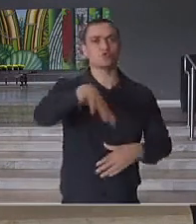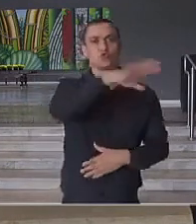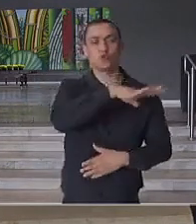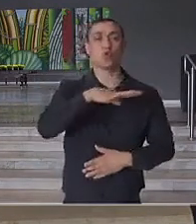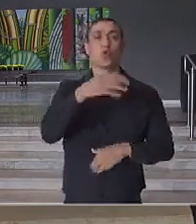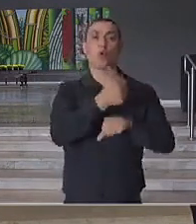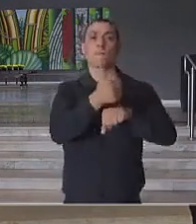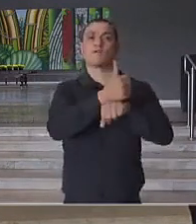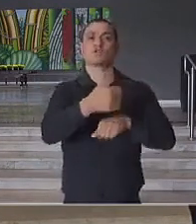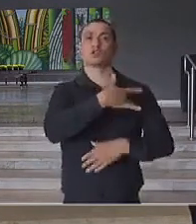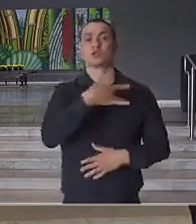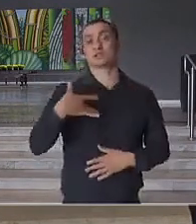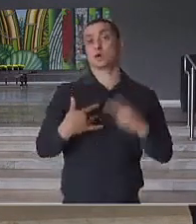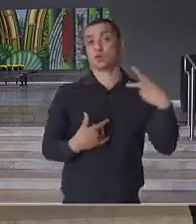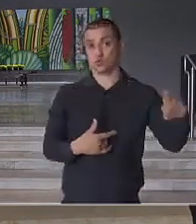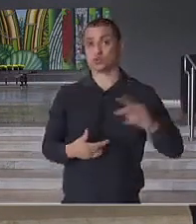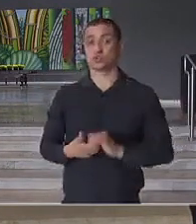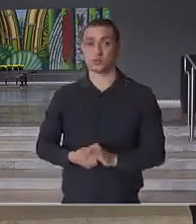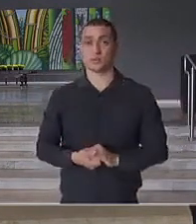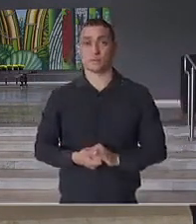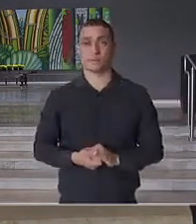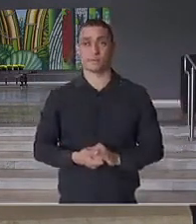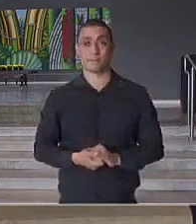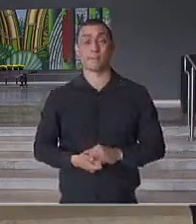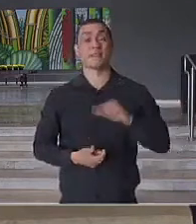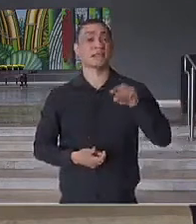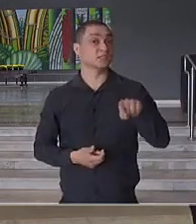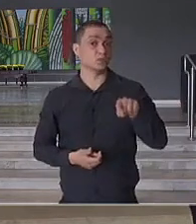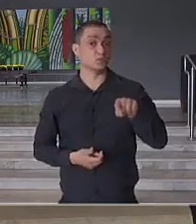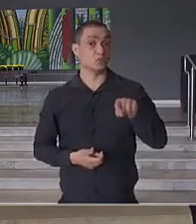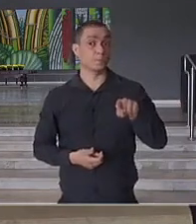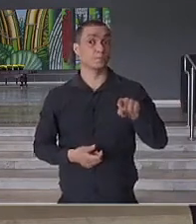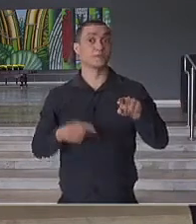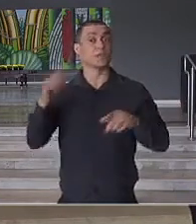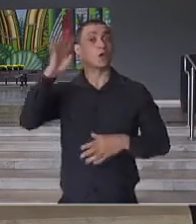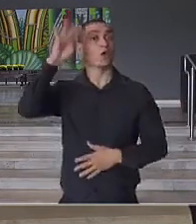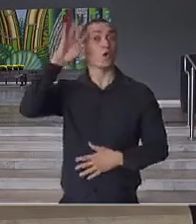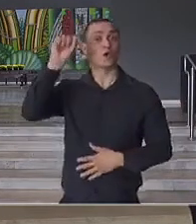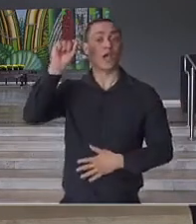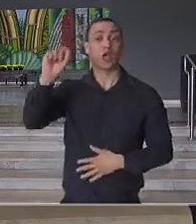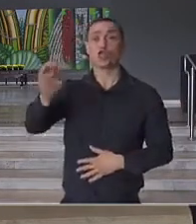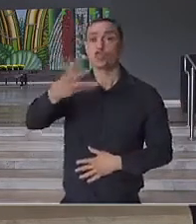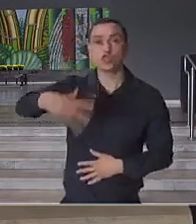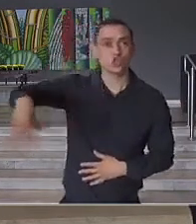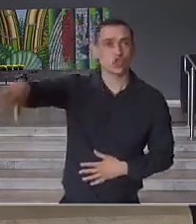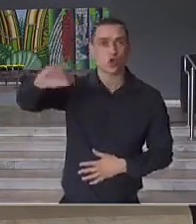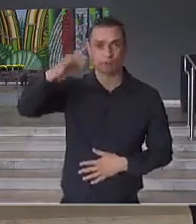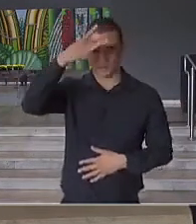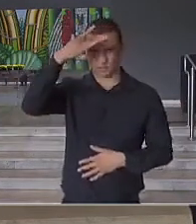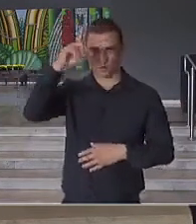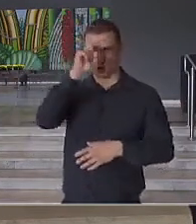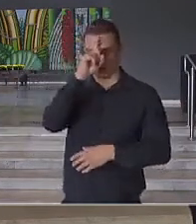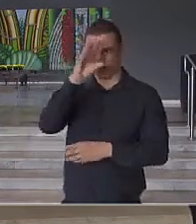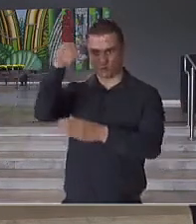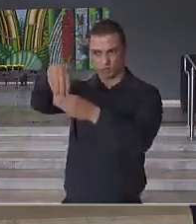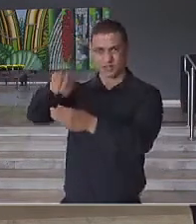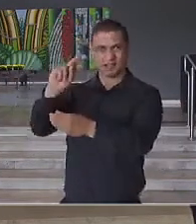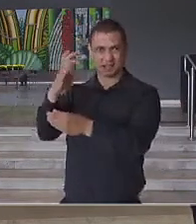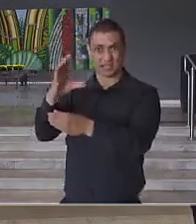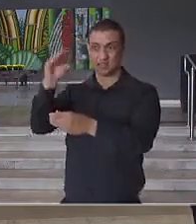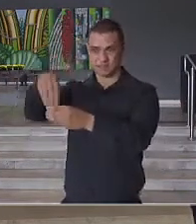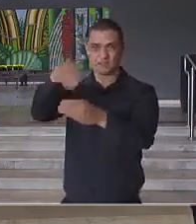seus profissionais na linha de frente. Dessa maneira, se imaginou que todos aqueles hospitais iriam seguir os